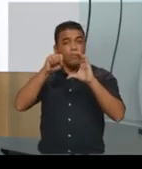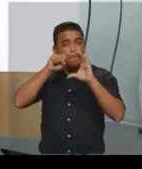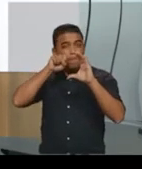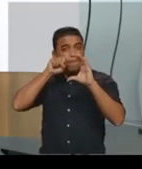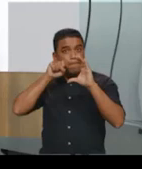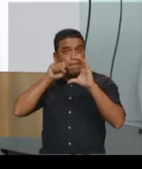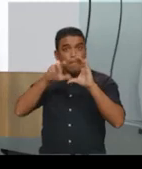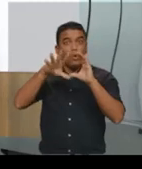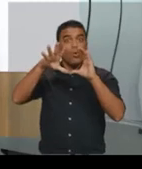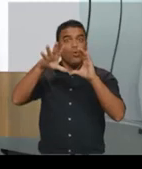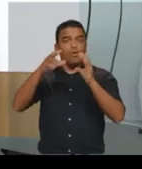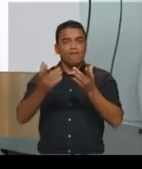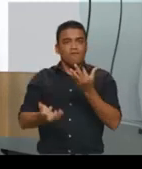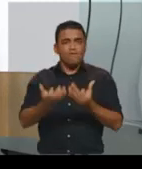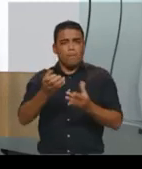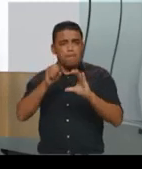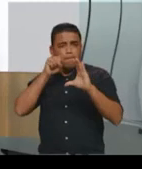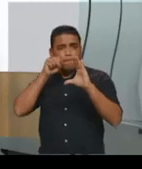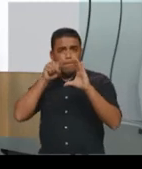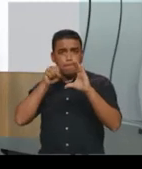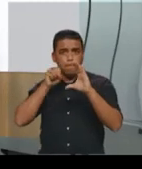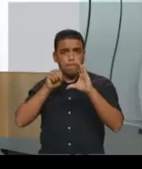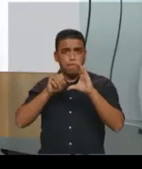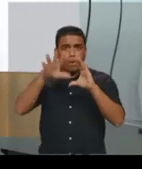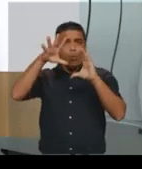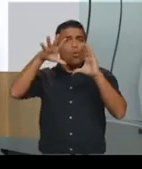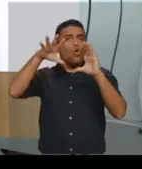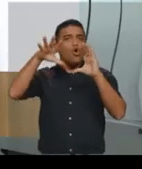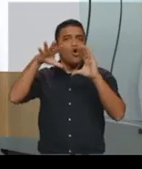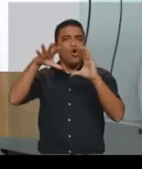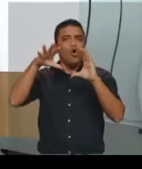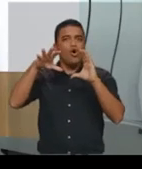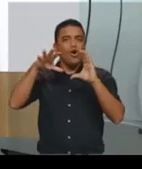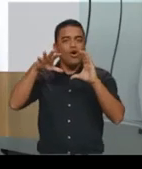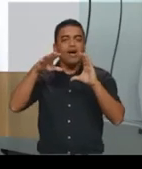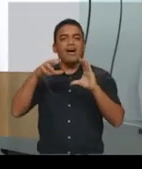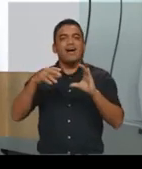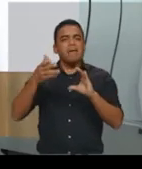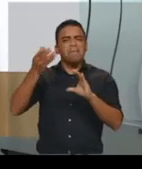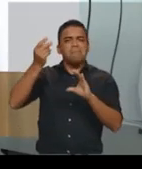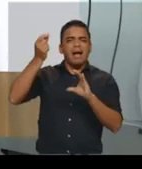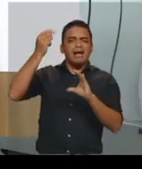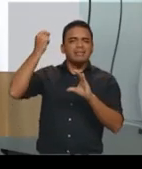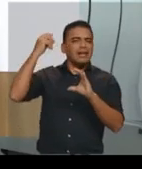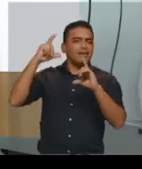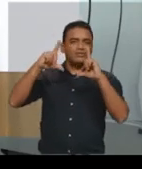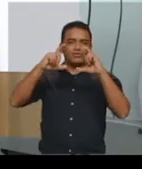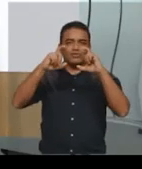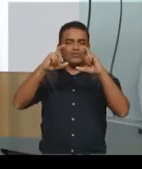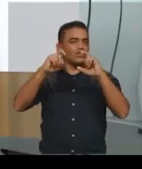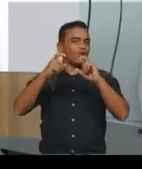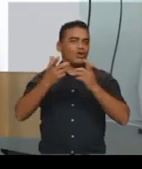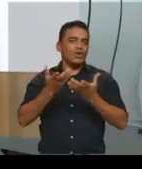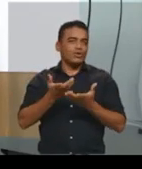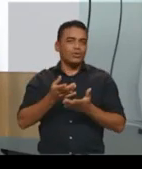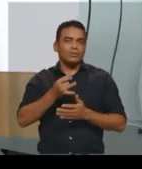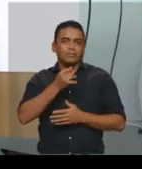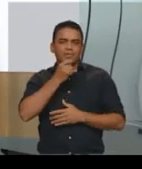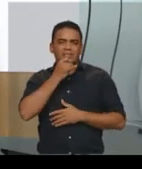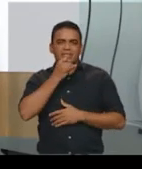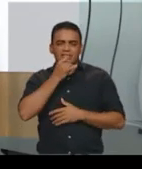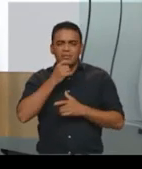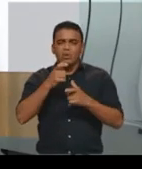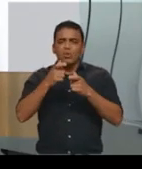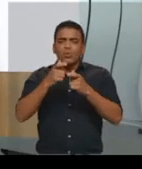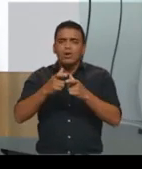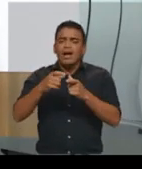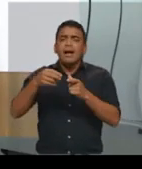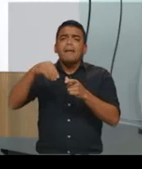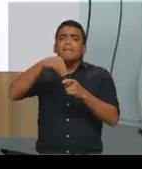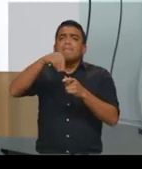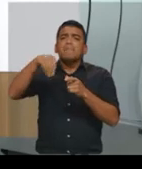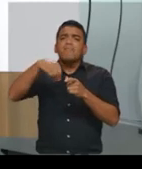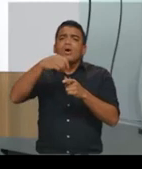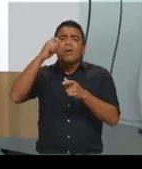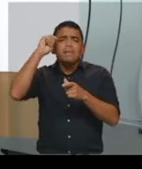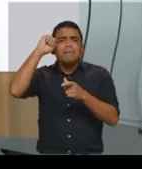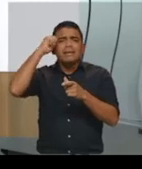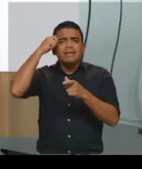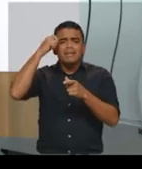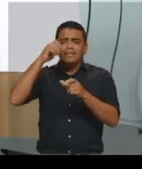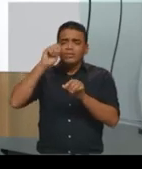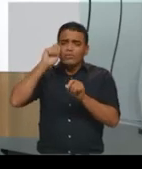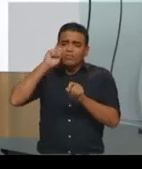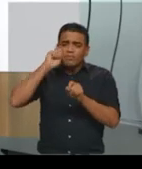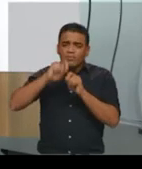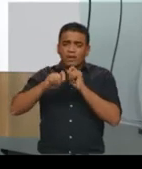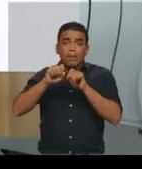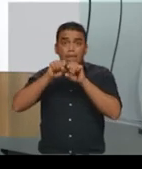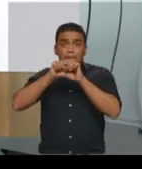né? Havia uma queima ali, estourava. Ou então, quando eles colocavam um certo recipiente, um pozinho, e colocava